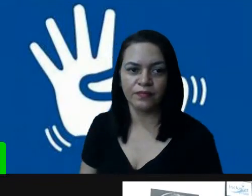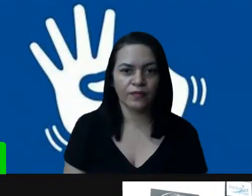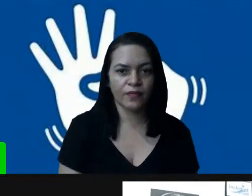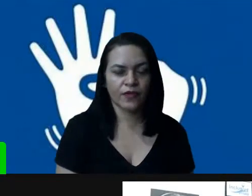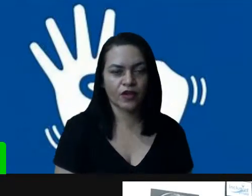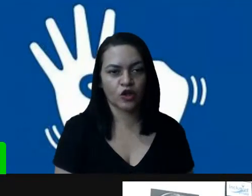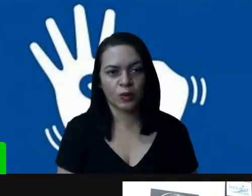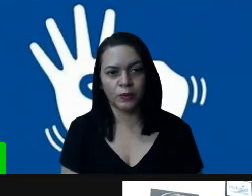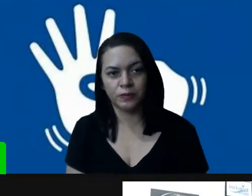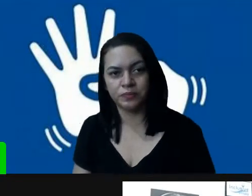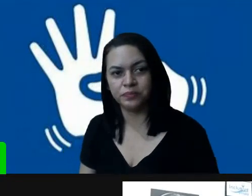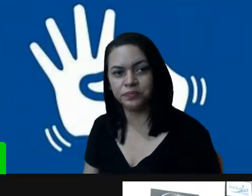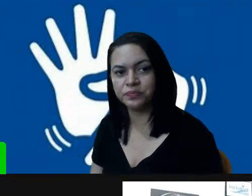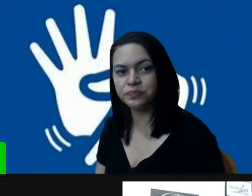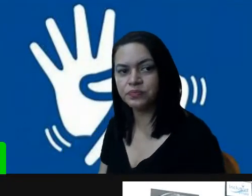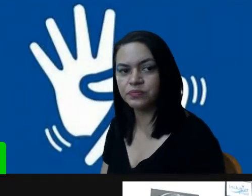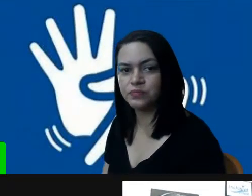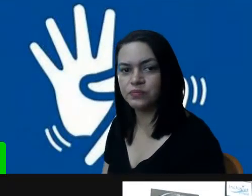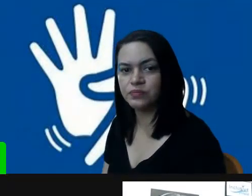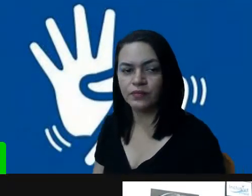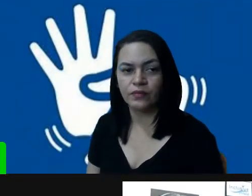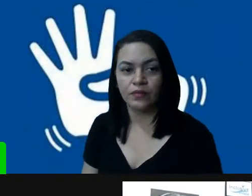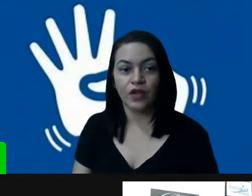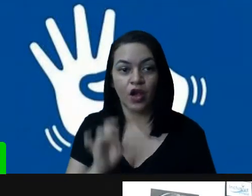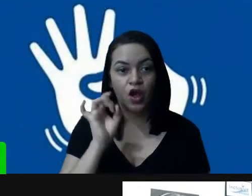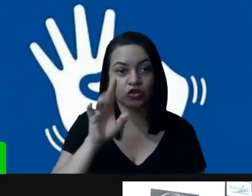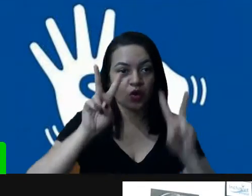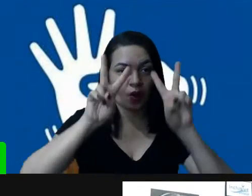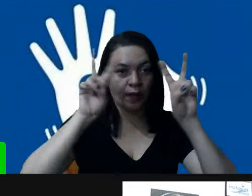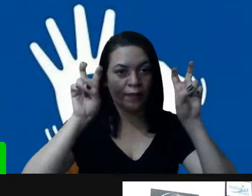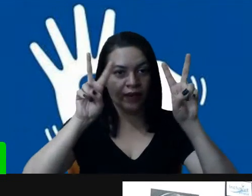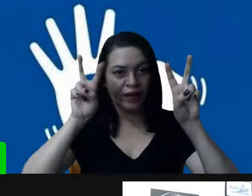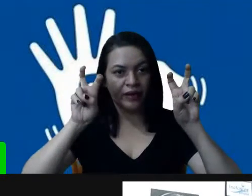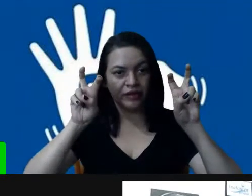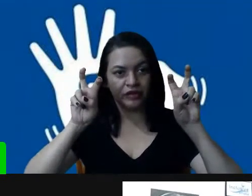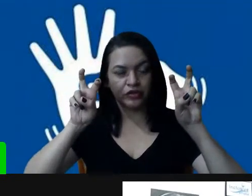Ótimo. Só para título de informação de nós três,